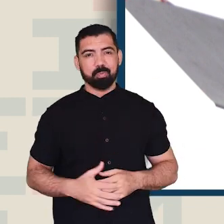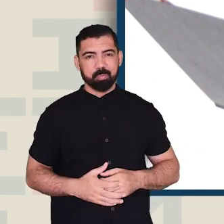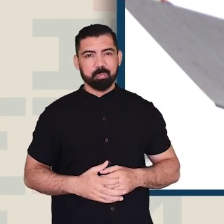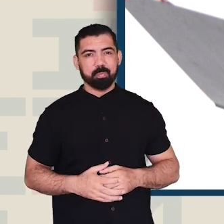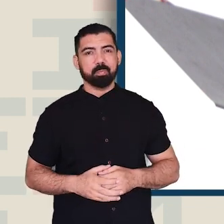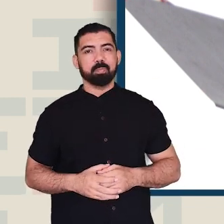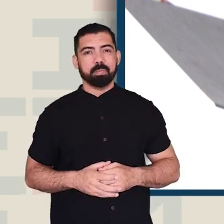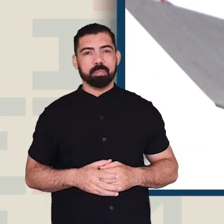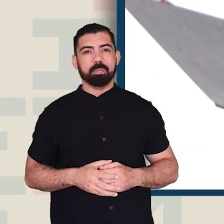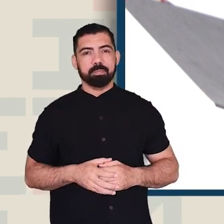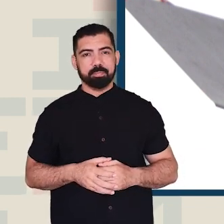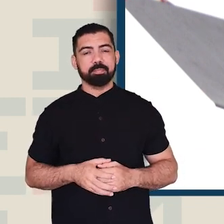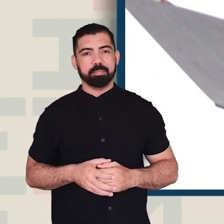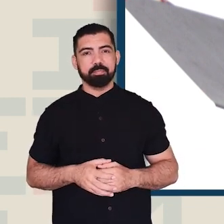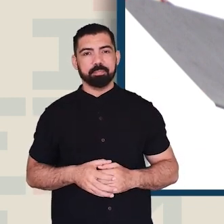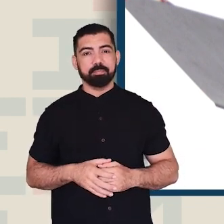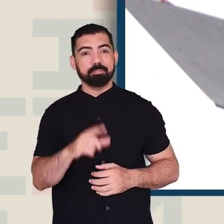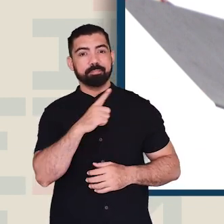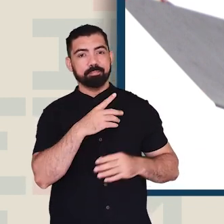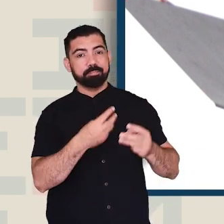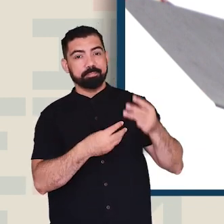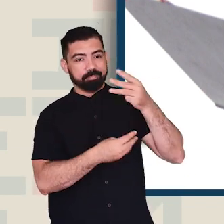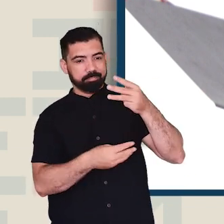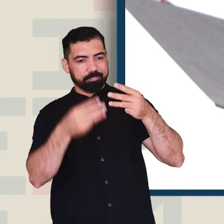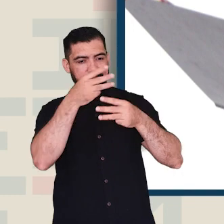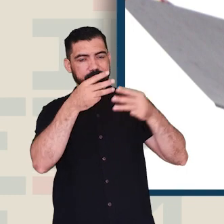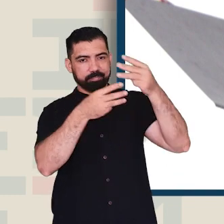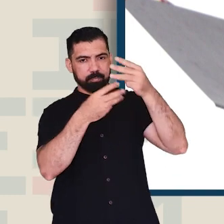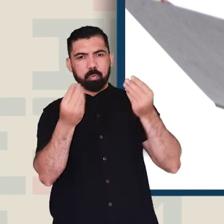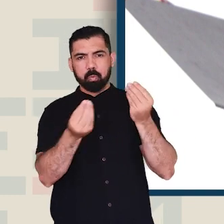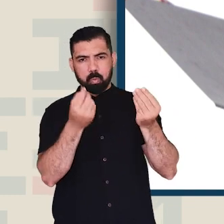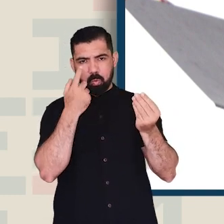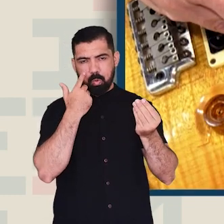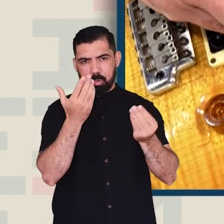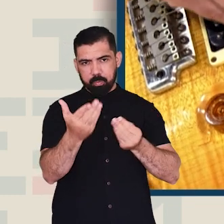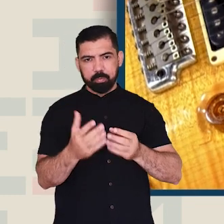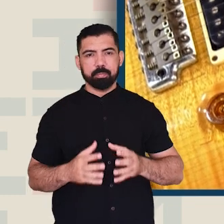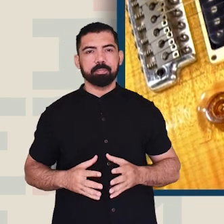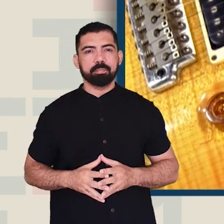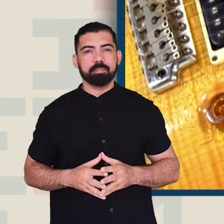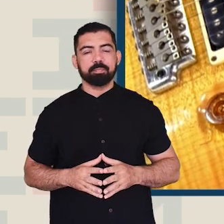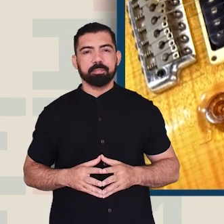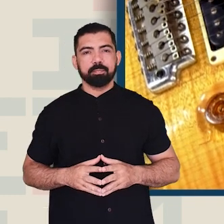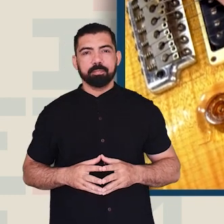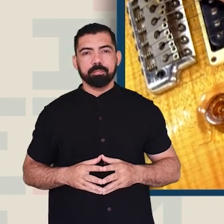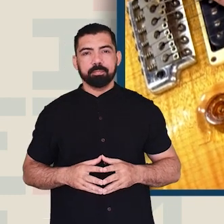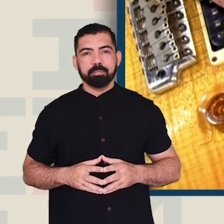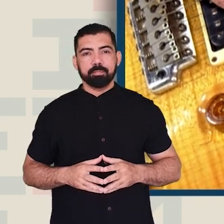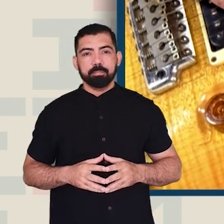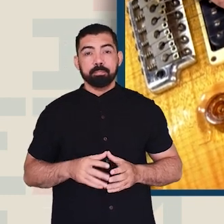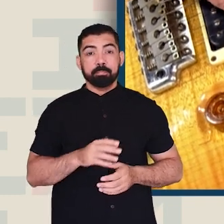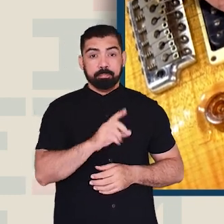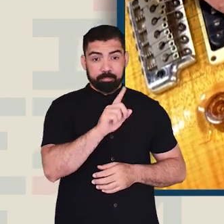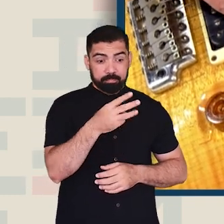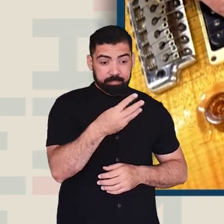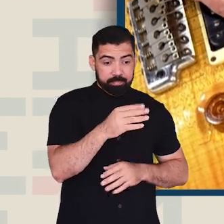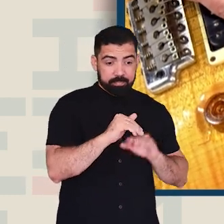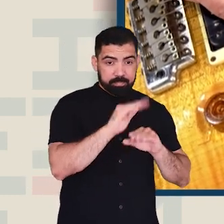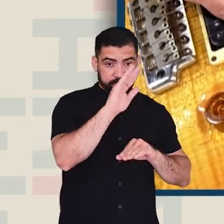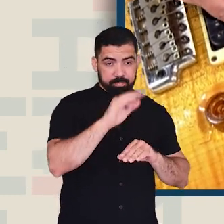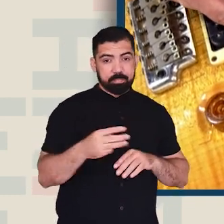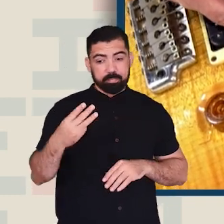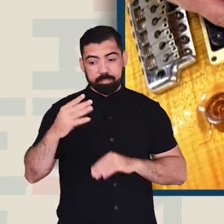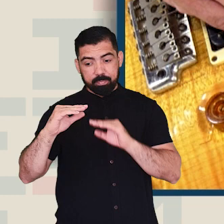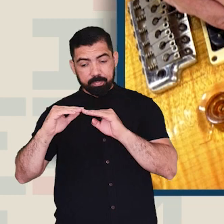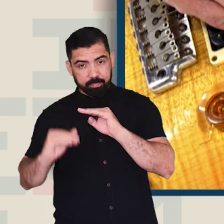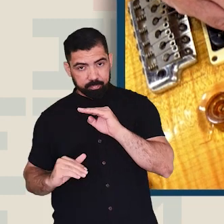mostrei para vocês, com esse empilhamento de terças, vai ficar assim. Com a terça maior e aqui em terça